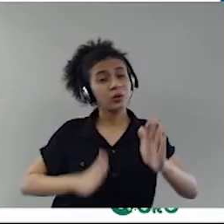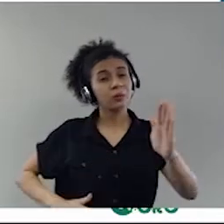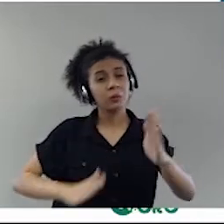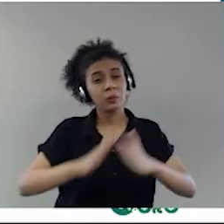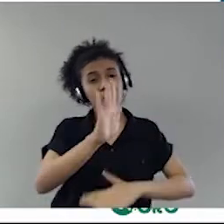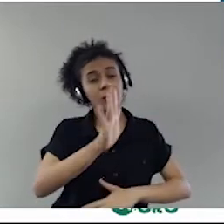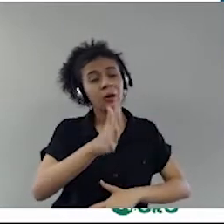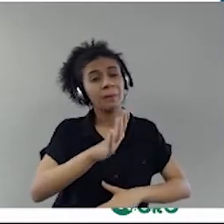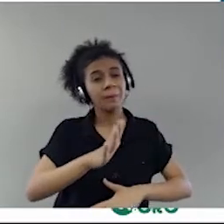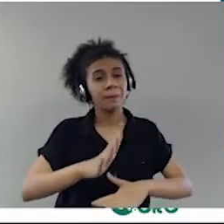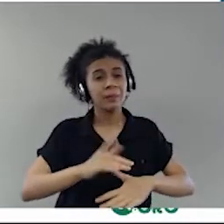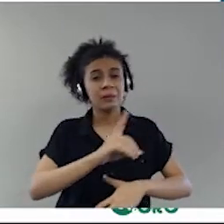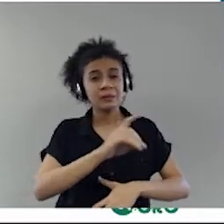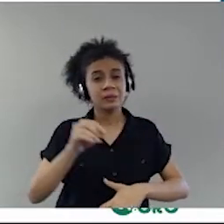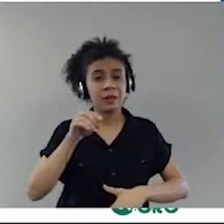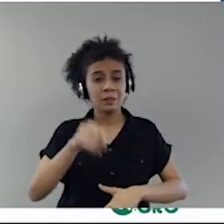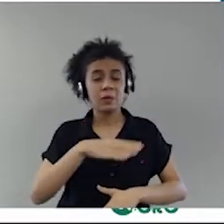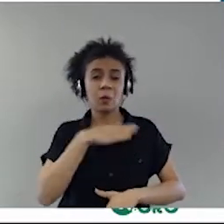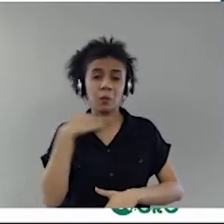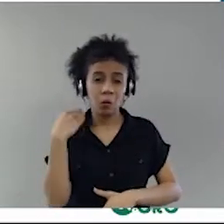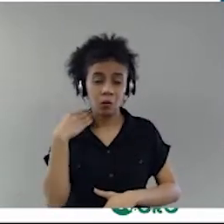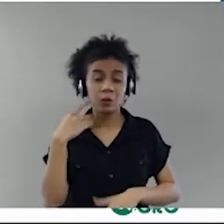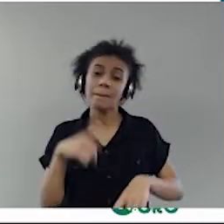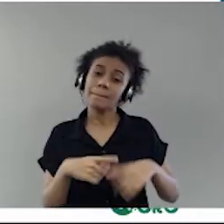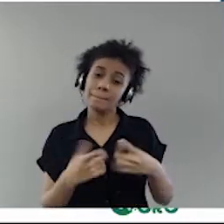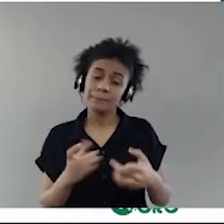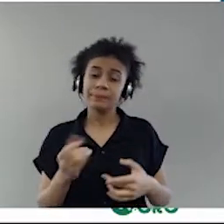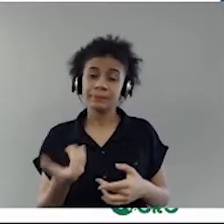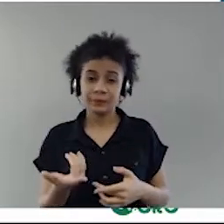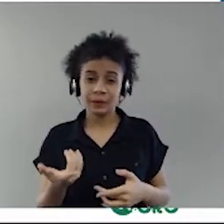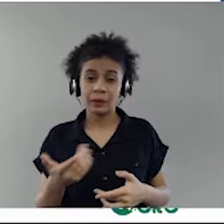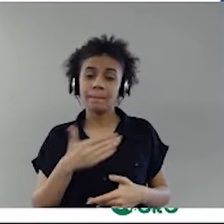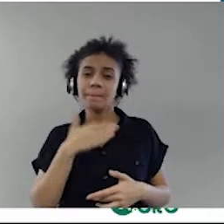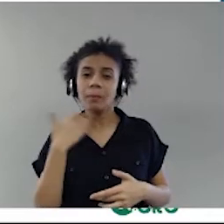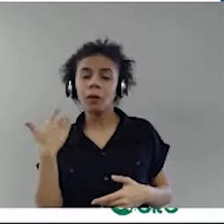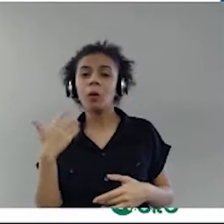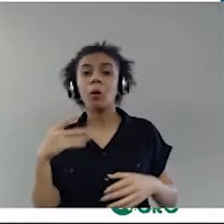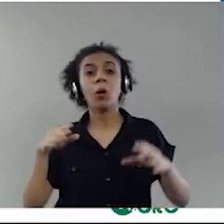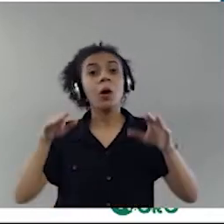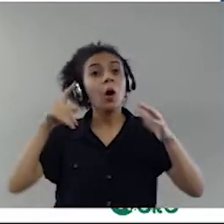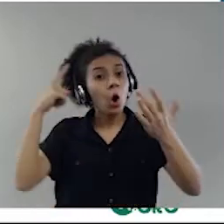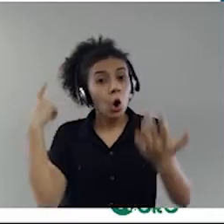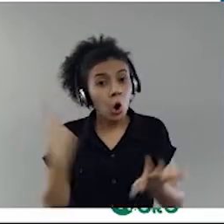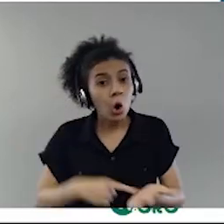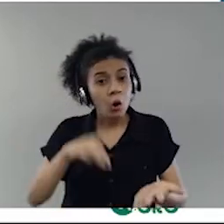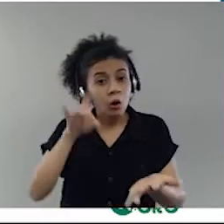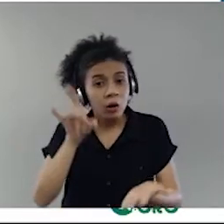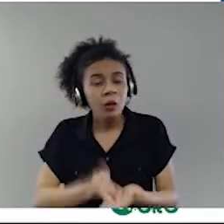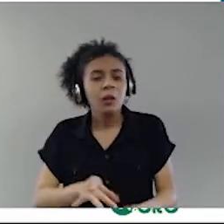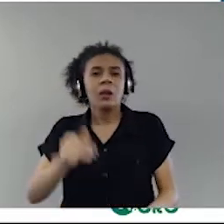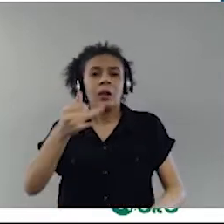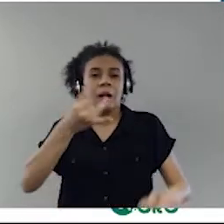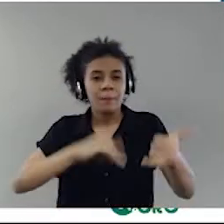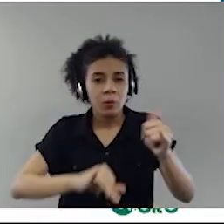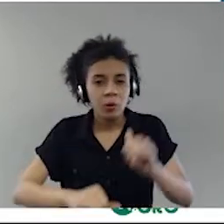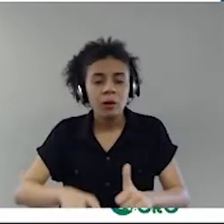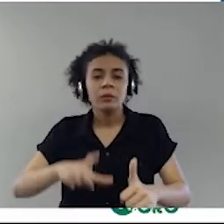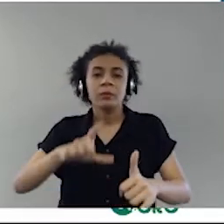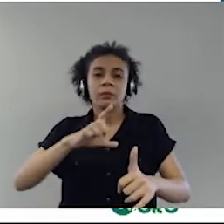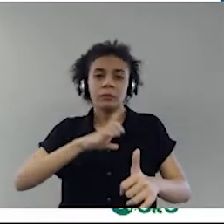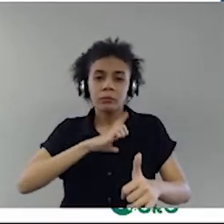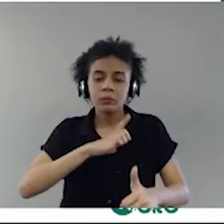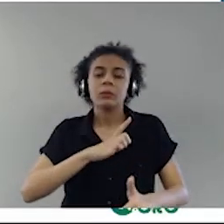ultrapassamos a barreira dos 100 mil óbitos. É claro que aqui são os óbitos confirmados por laboratório, que a gente tem